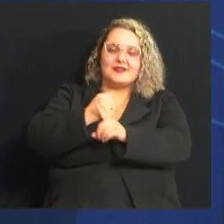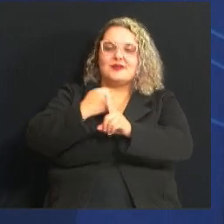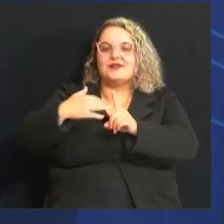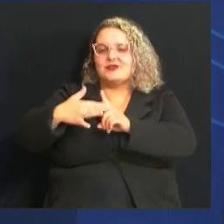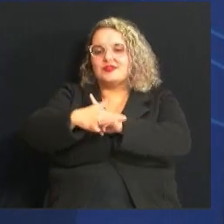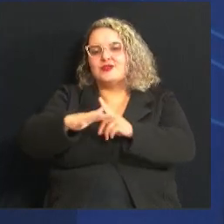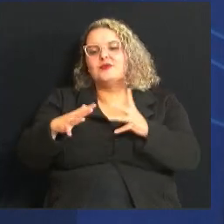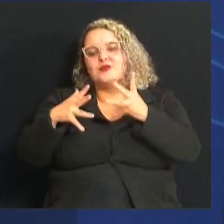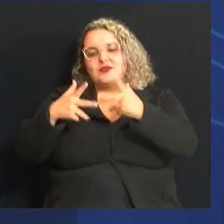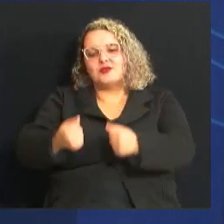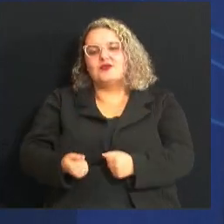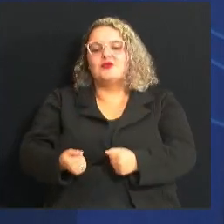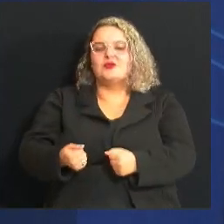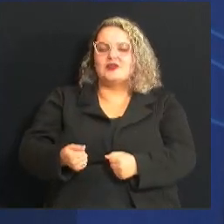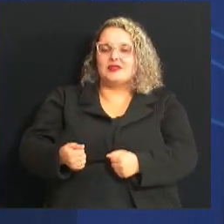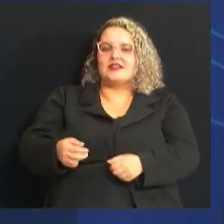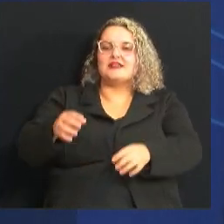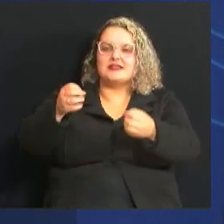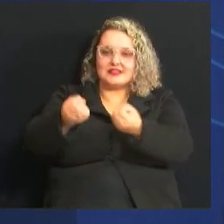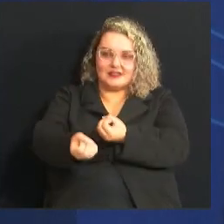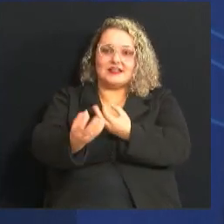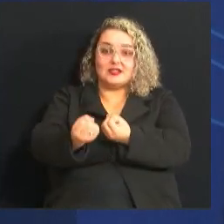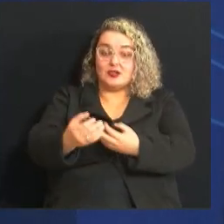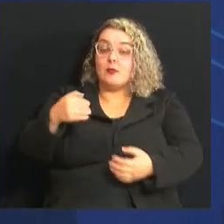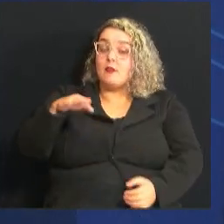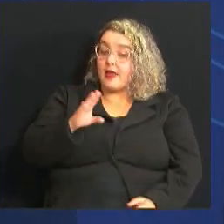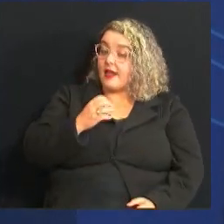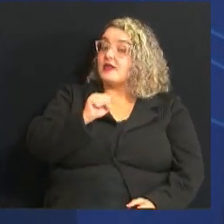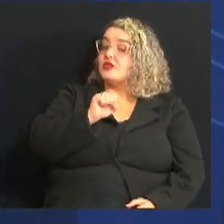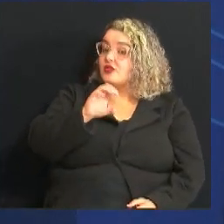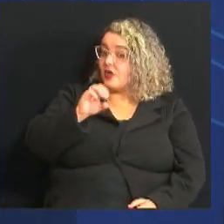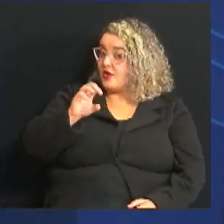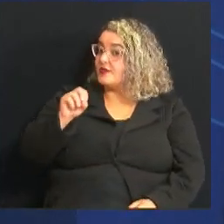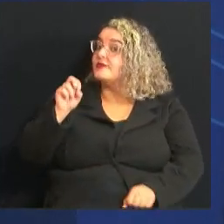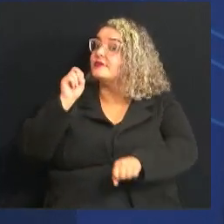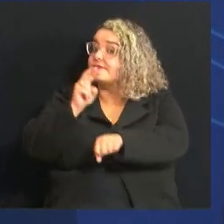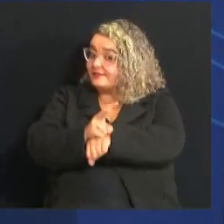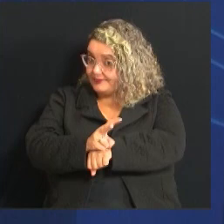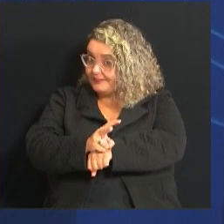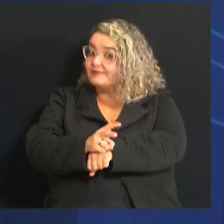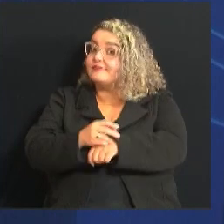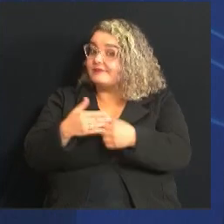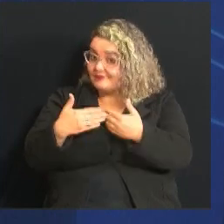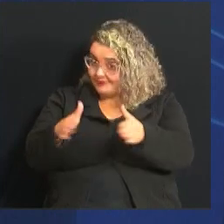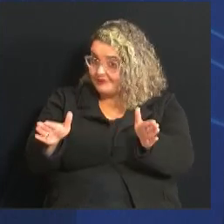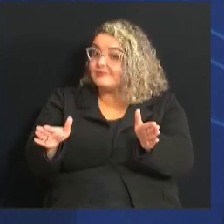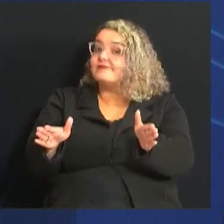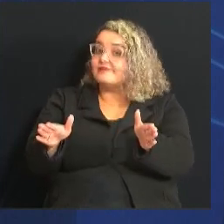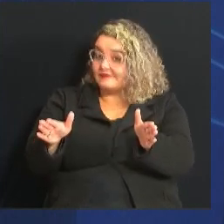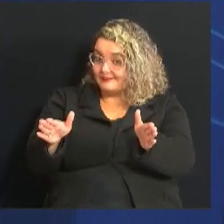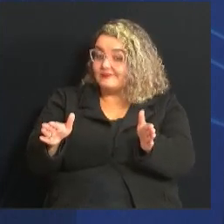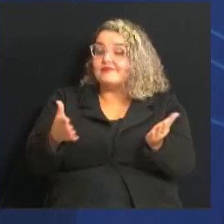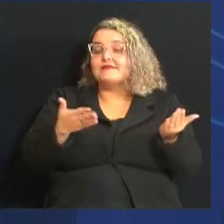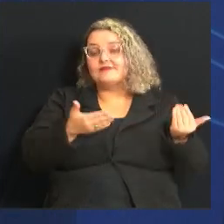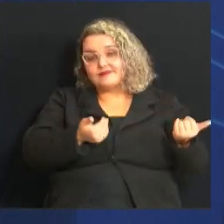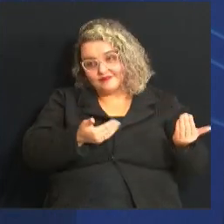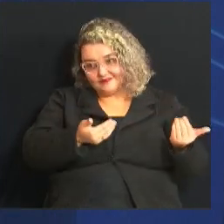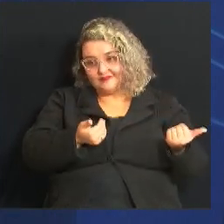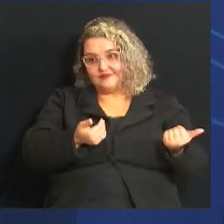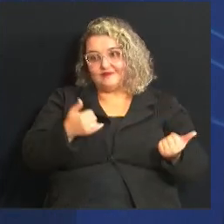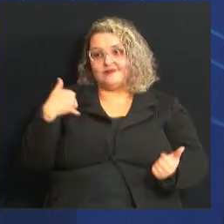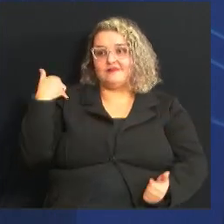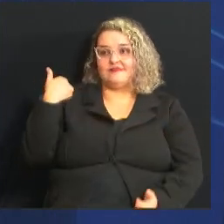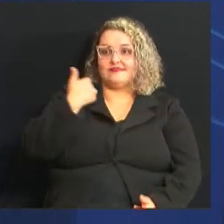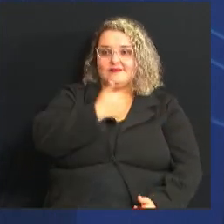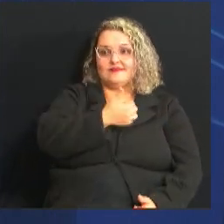essas informações. Mais de 800 vagas estão disponíveis para os jovens de